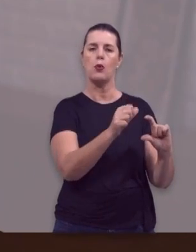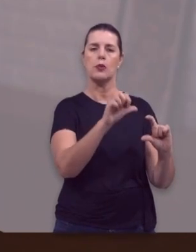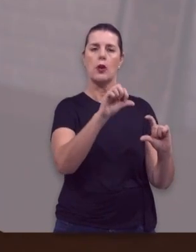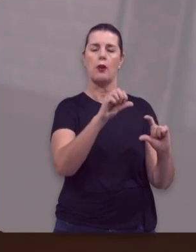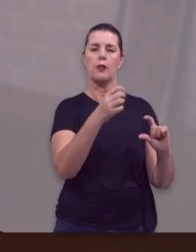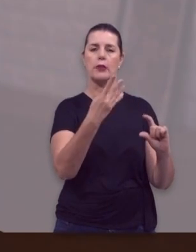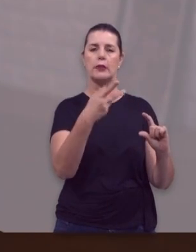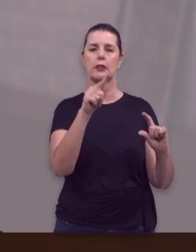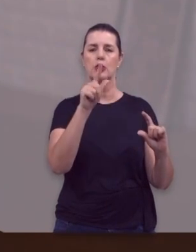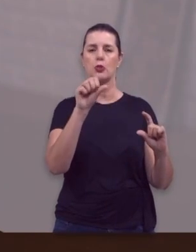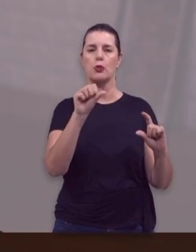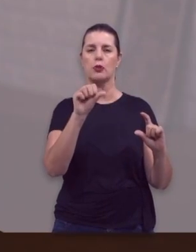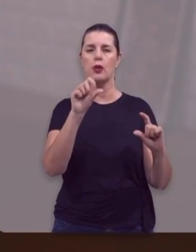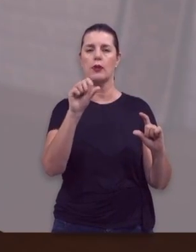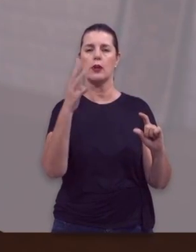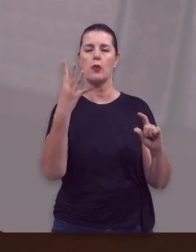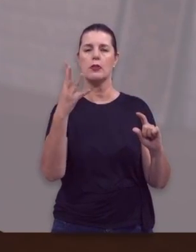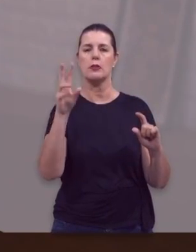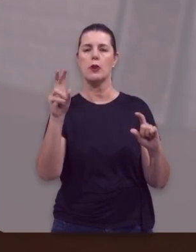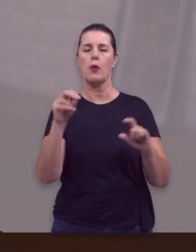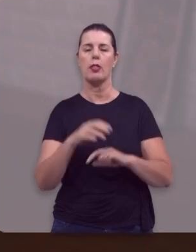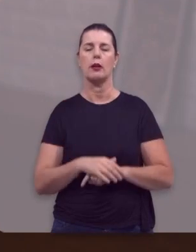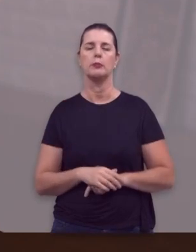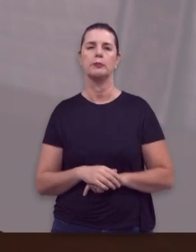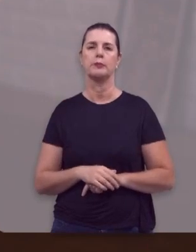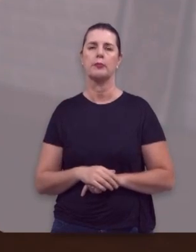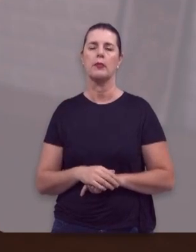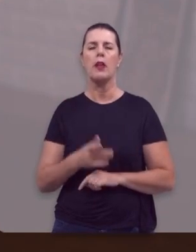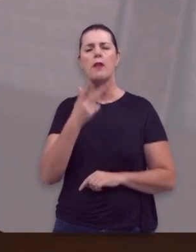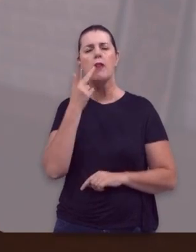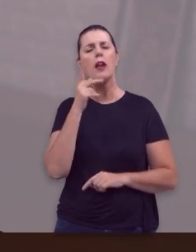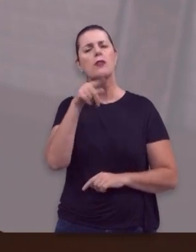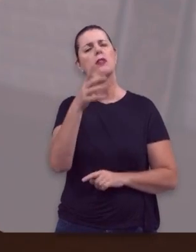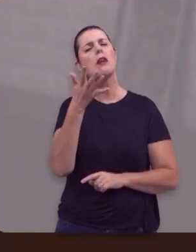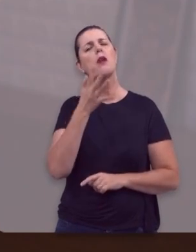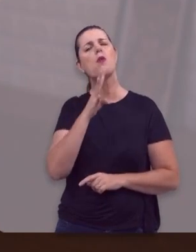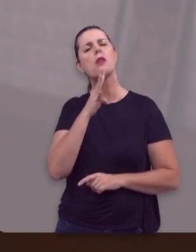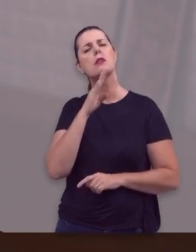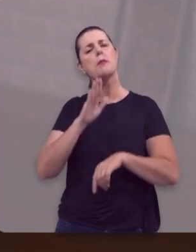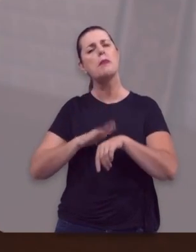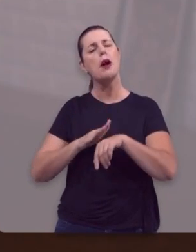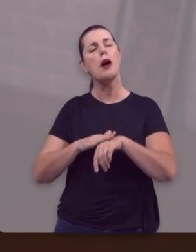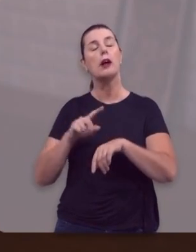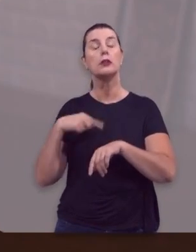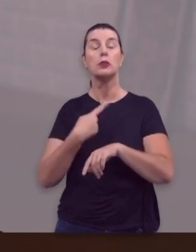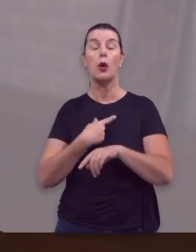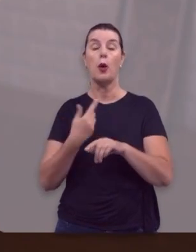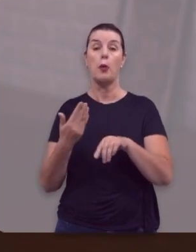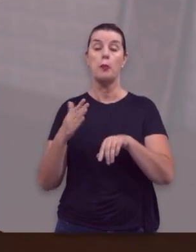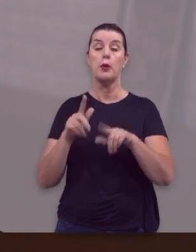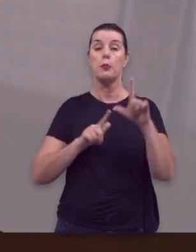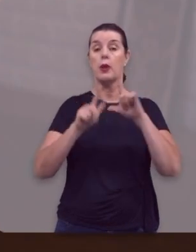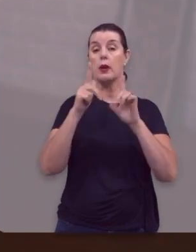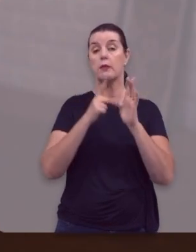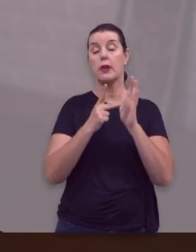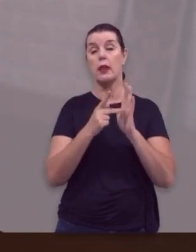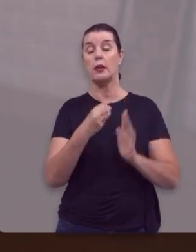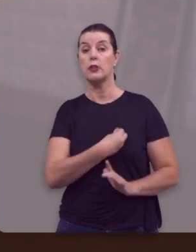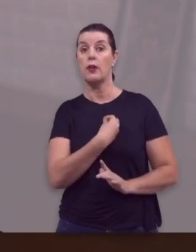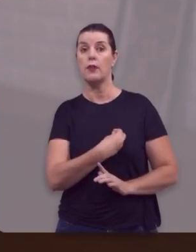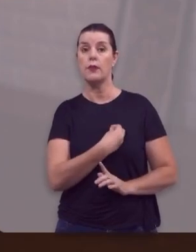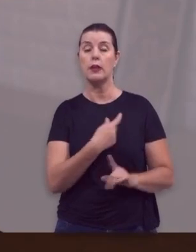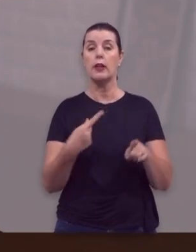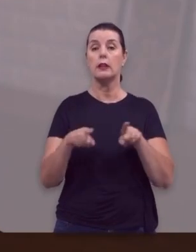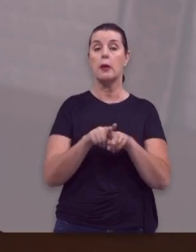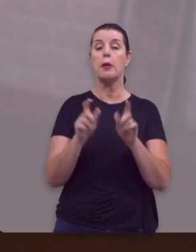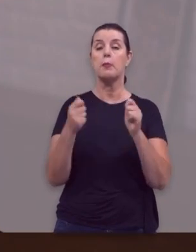9 47 18 94 50 e fala que você quer conhecer um pouquinho mais sobre o programa Verdade e Vida e como você também pode